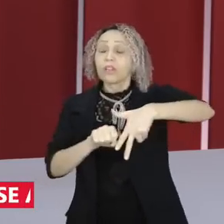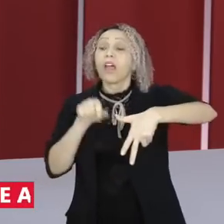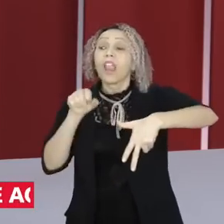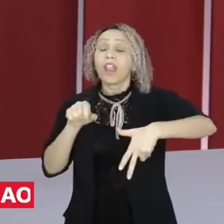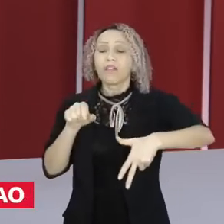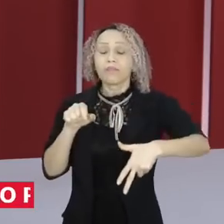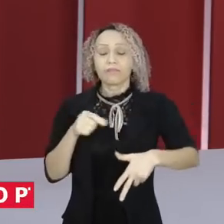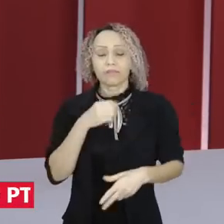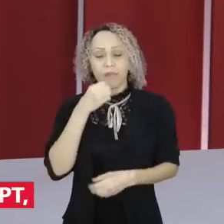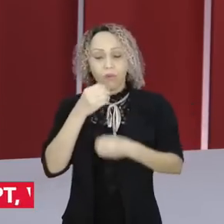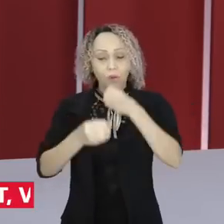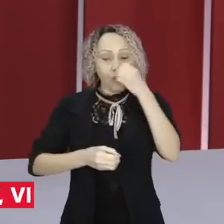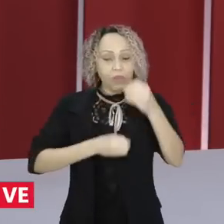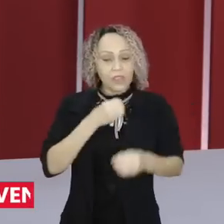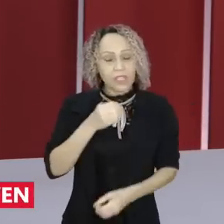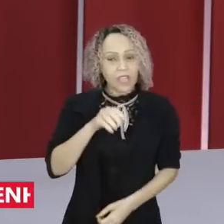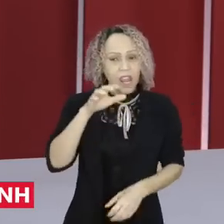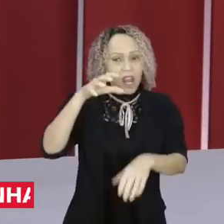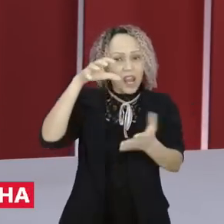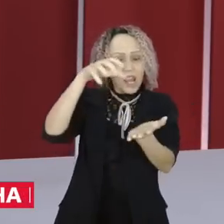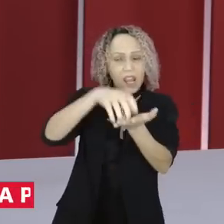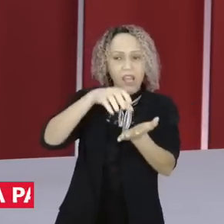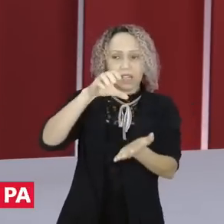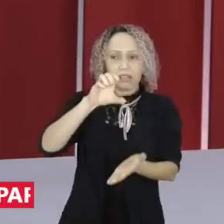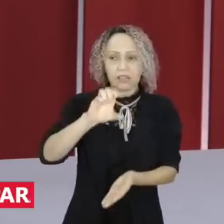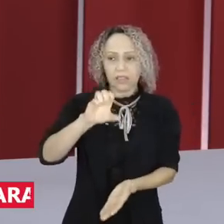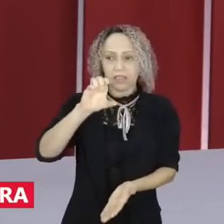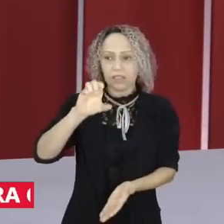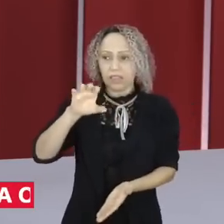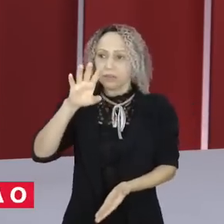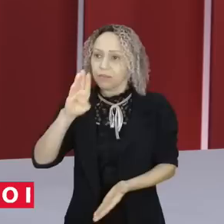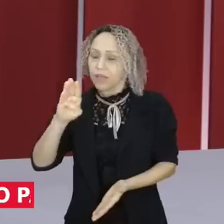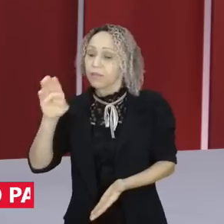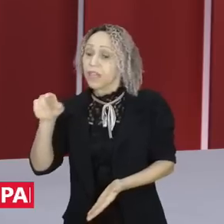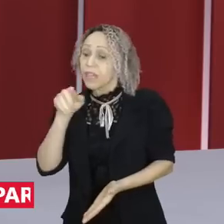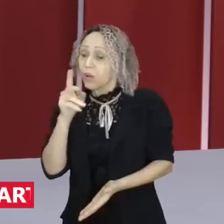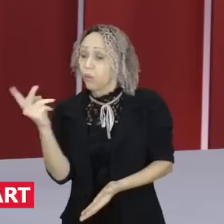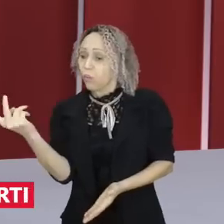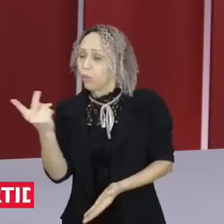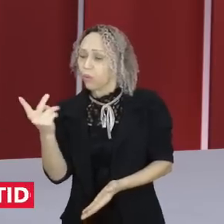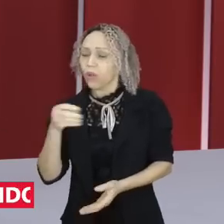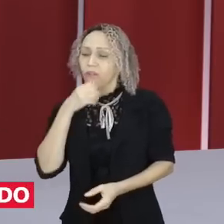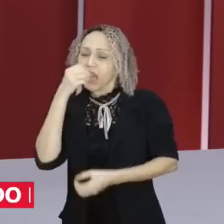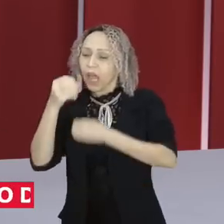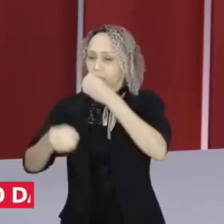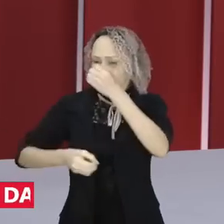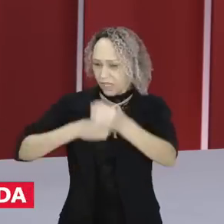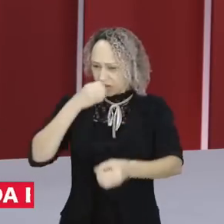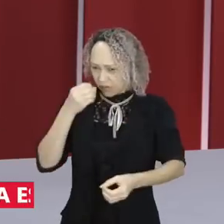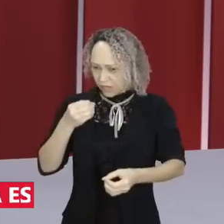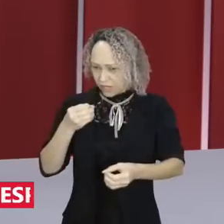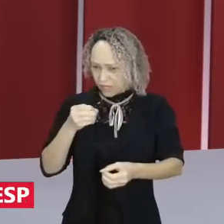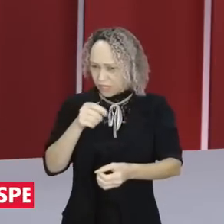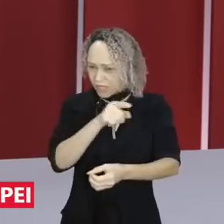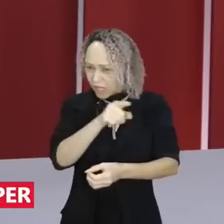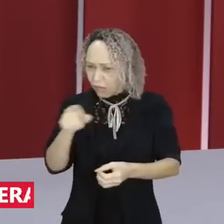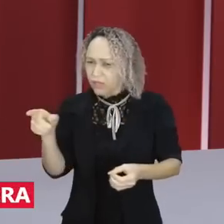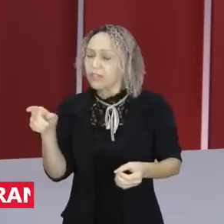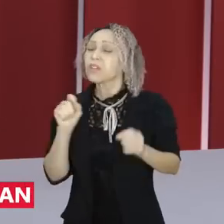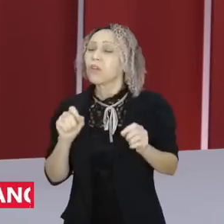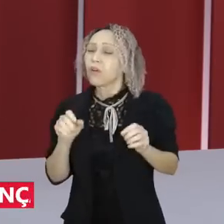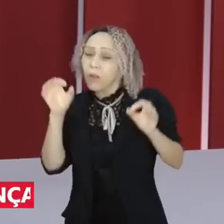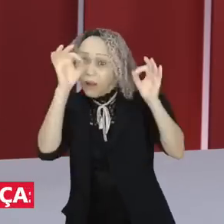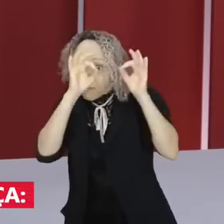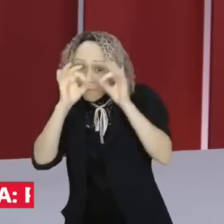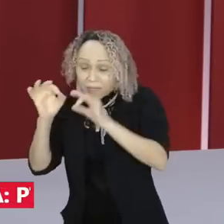Cultural Banco do Brasil, aqui em Brasília. Então você fica com a Rede Povo para não perder nem um segundo desses últimos